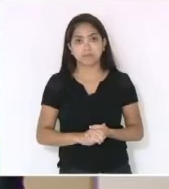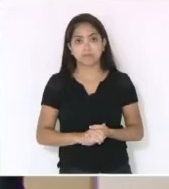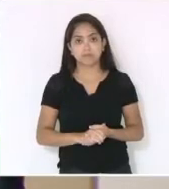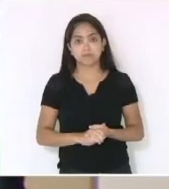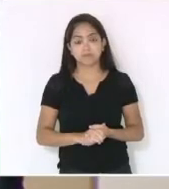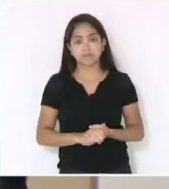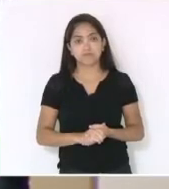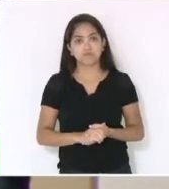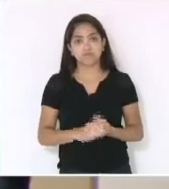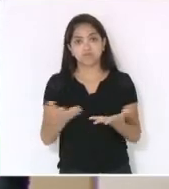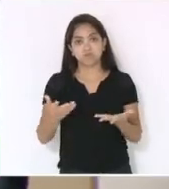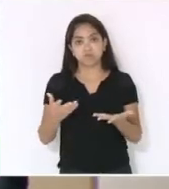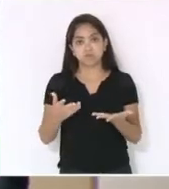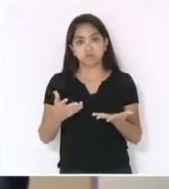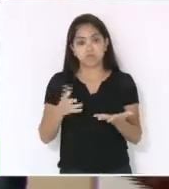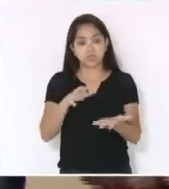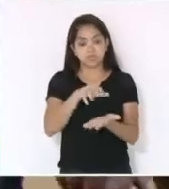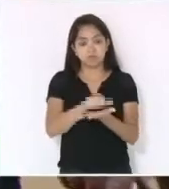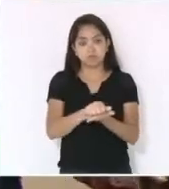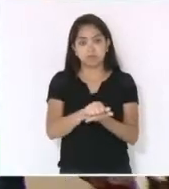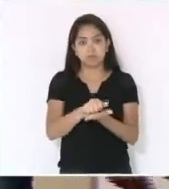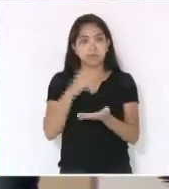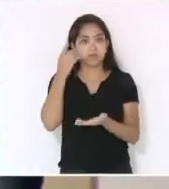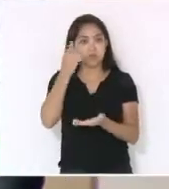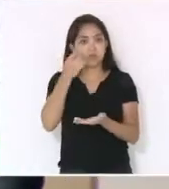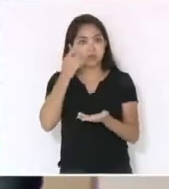pretendente ao horário do PSD,